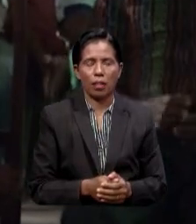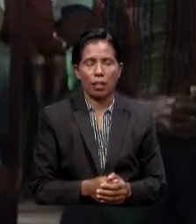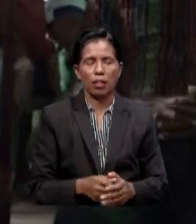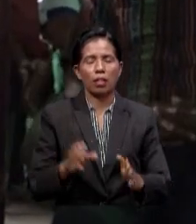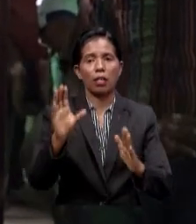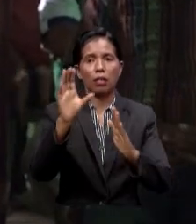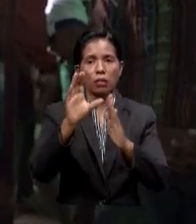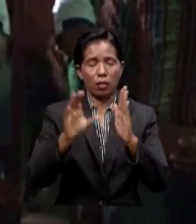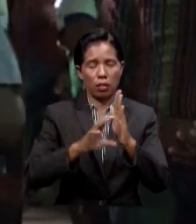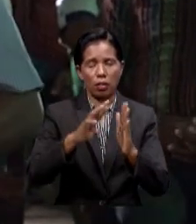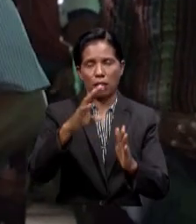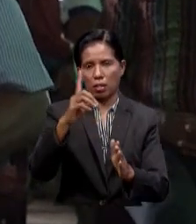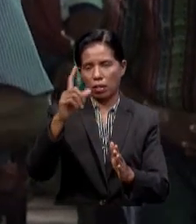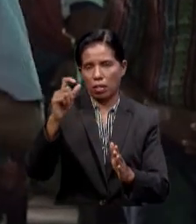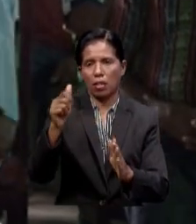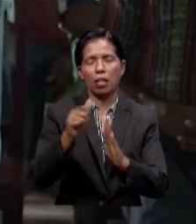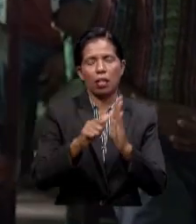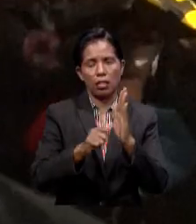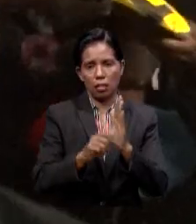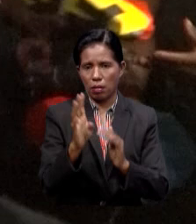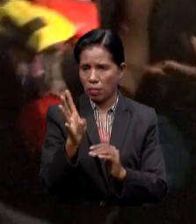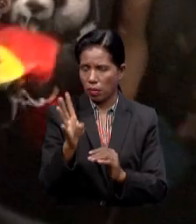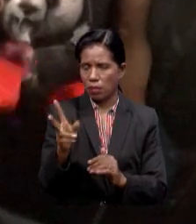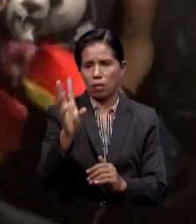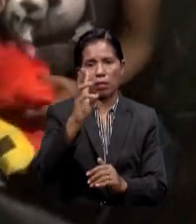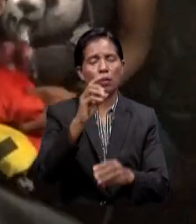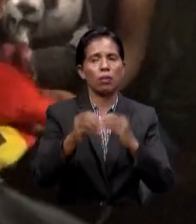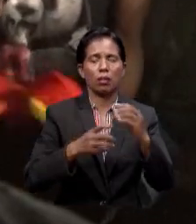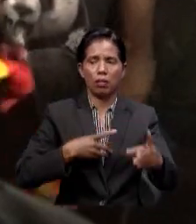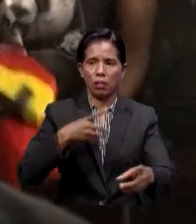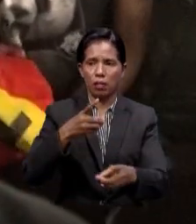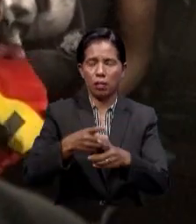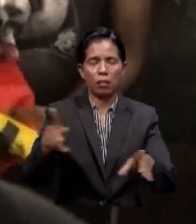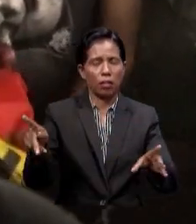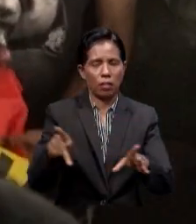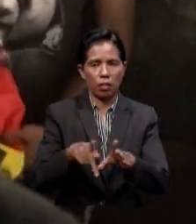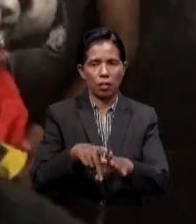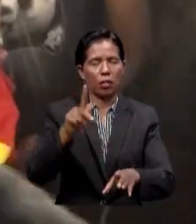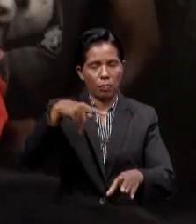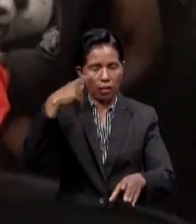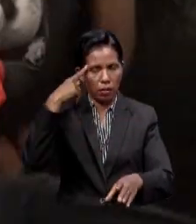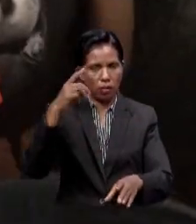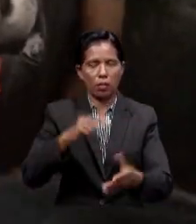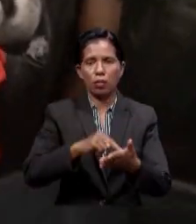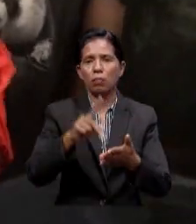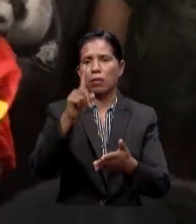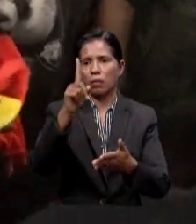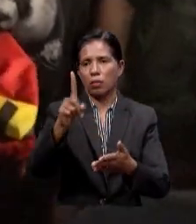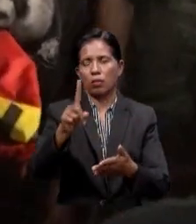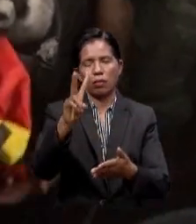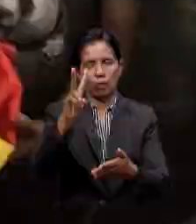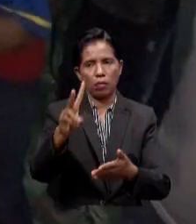República Democrática Timor-Leste, artigo 8.0 resinen, com a direito da participação e a política, número ida no Rua